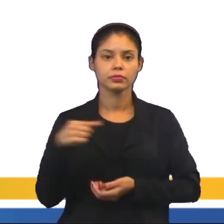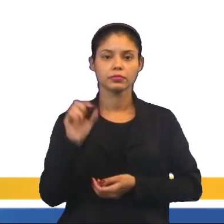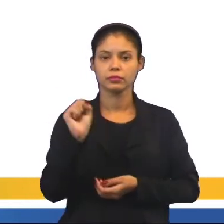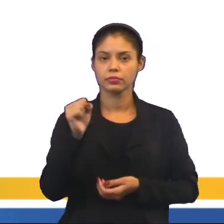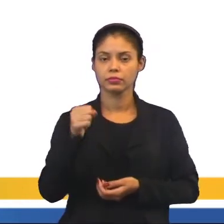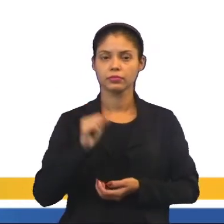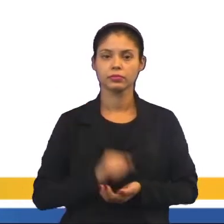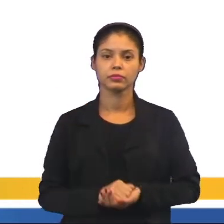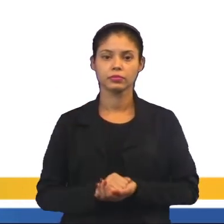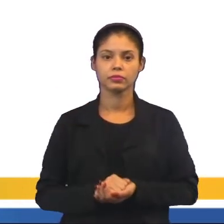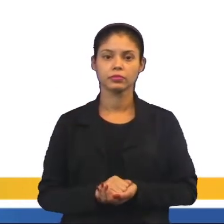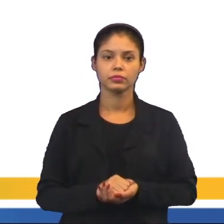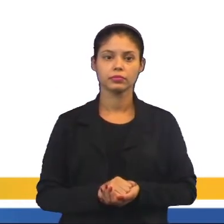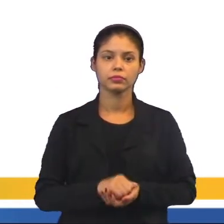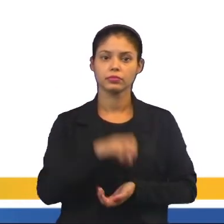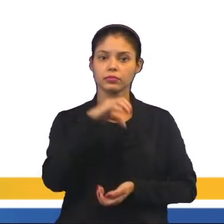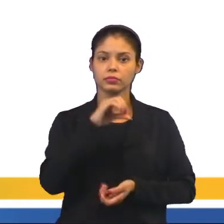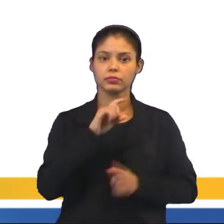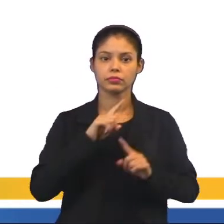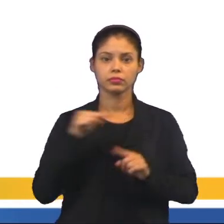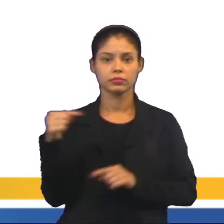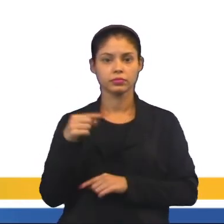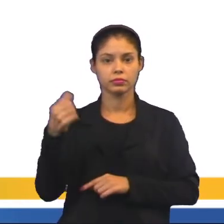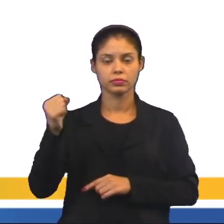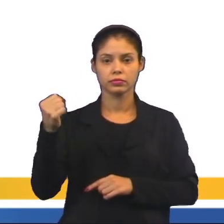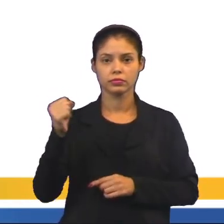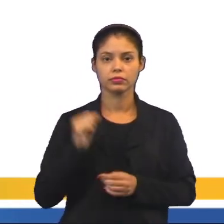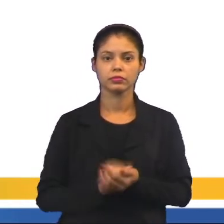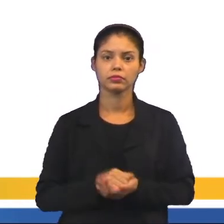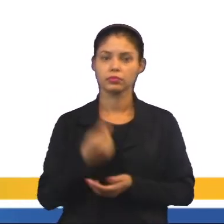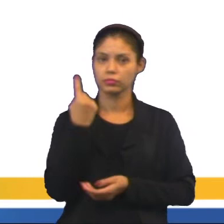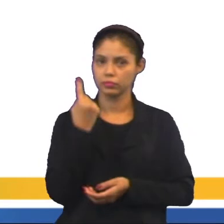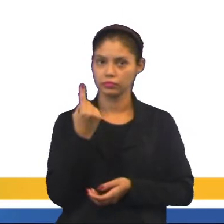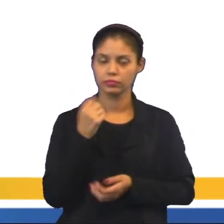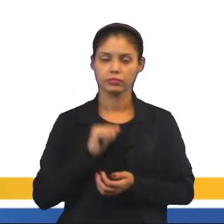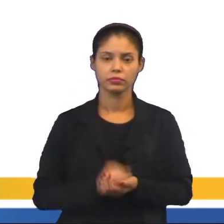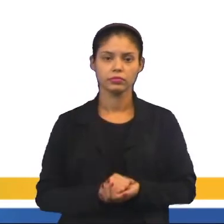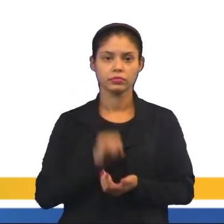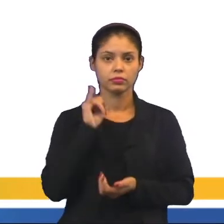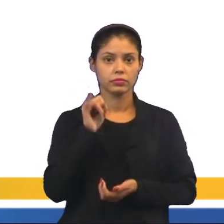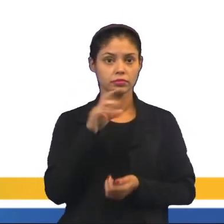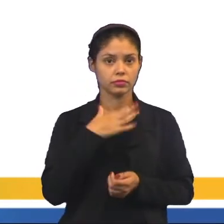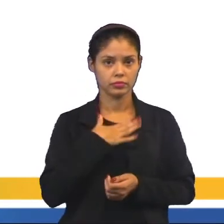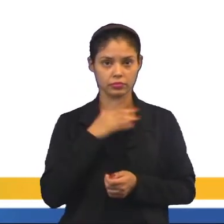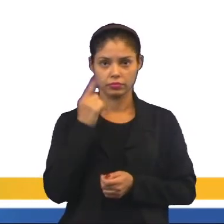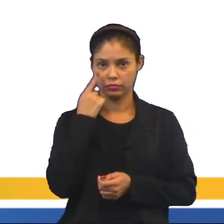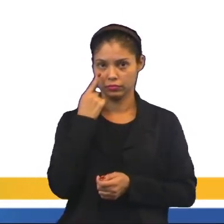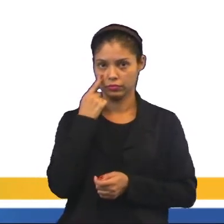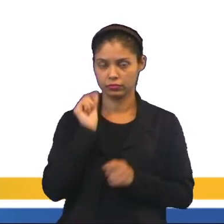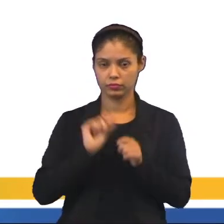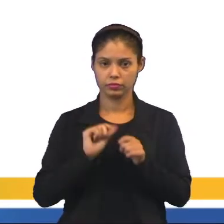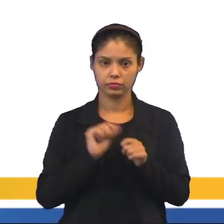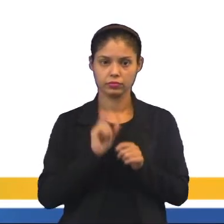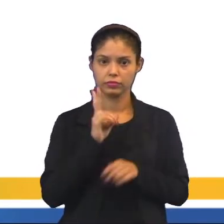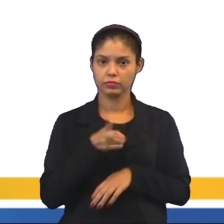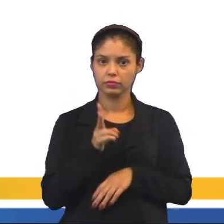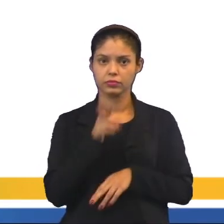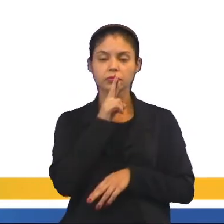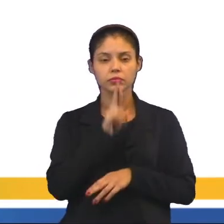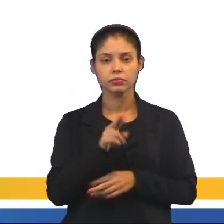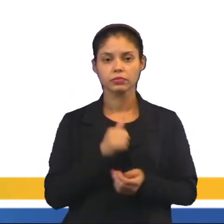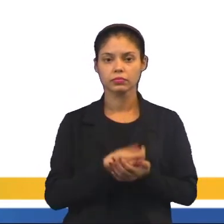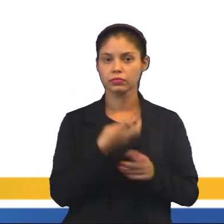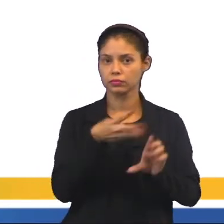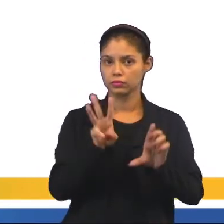8. 9 menos 8 é igual a 1. Então, observe que se eu for fazer o mesmo resultado aí, tá,